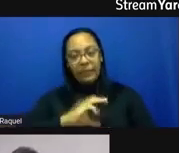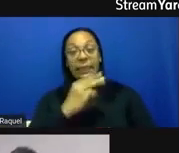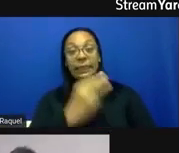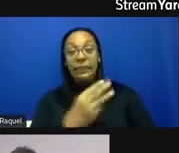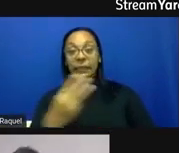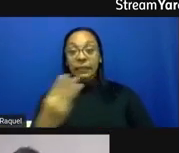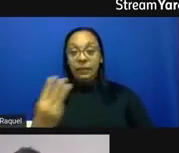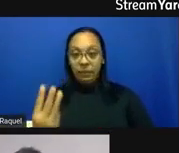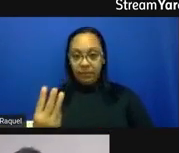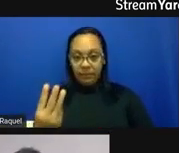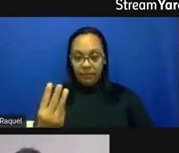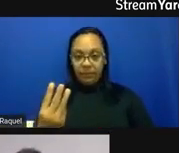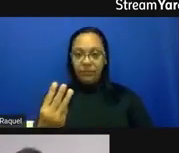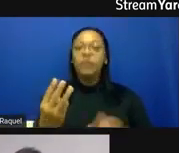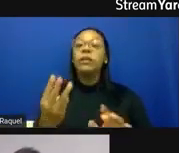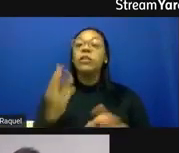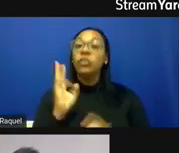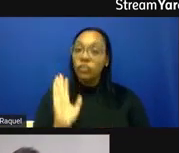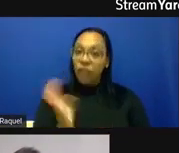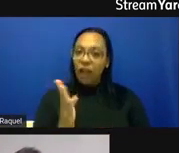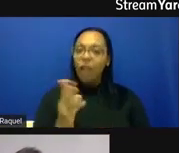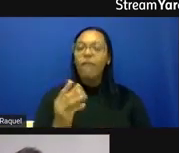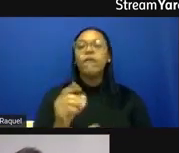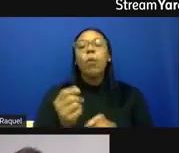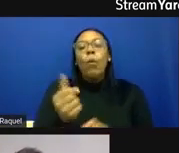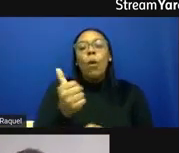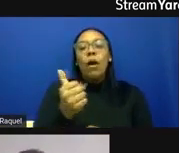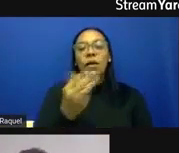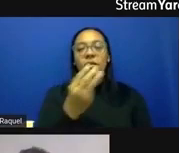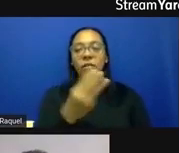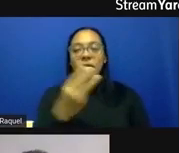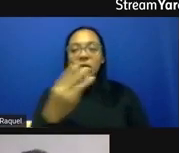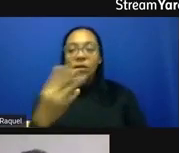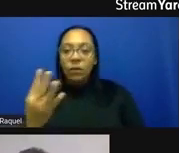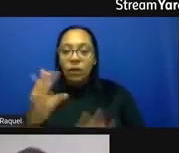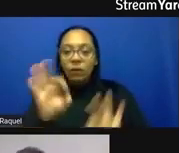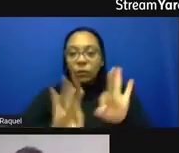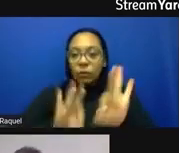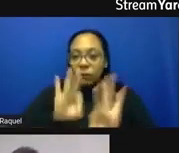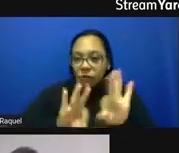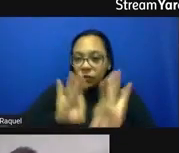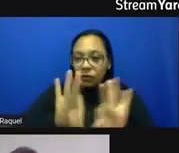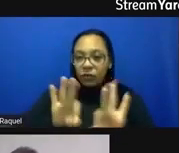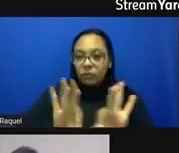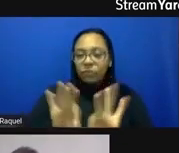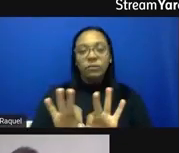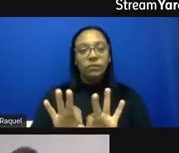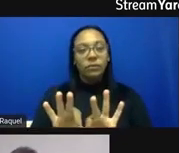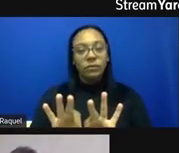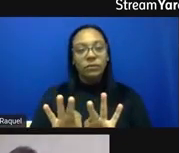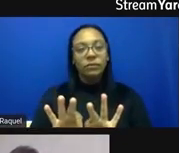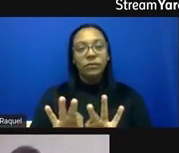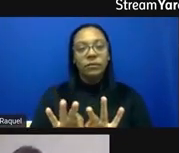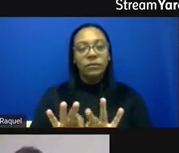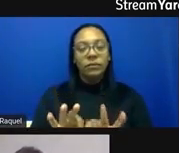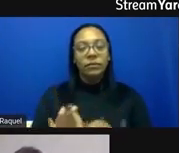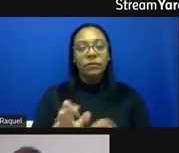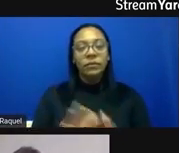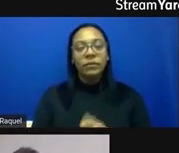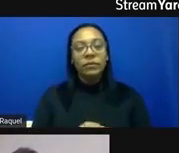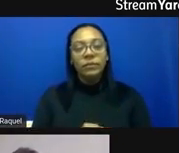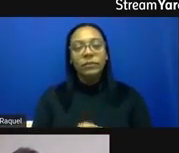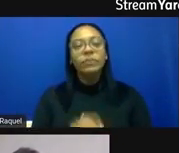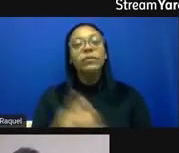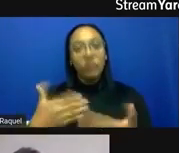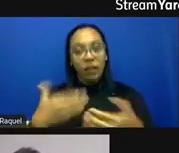lançar o 34º. Dentre esses 34 projetos, né, 34º vai ser lançado daqui a alguns dias,